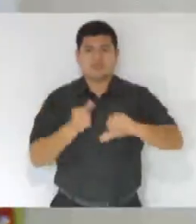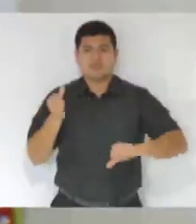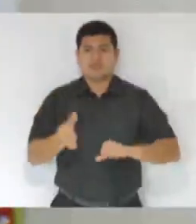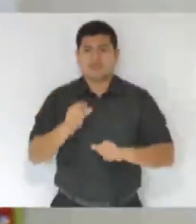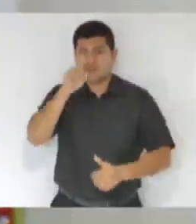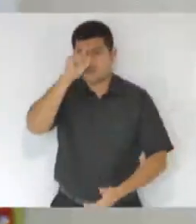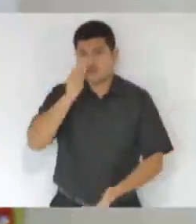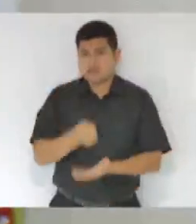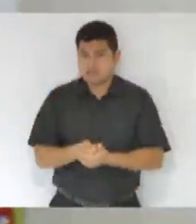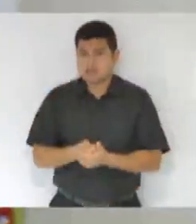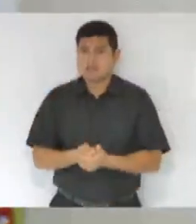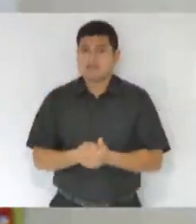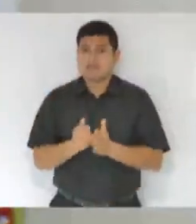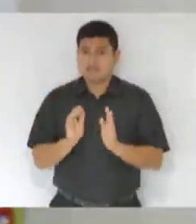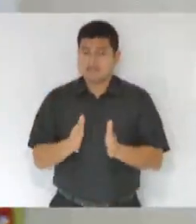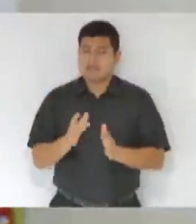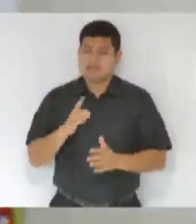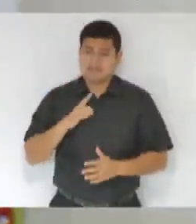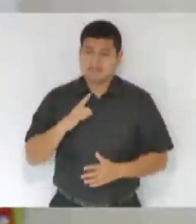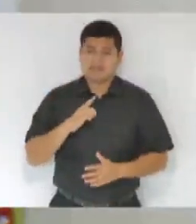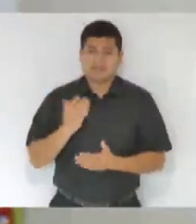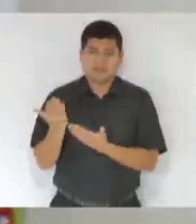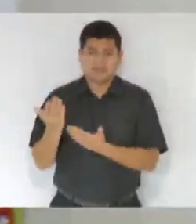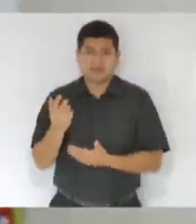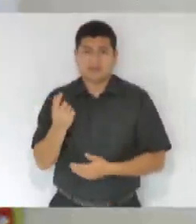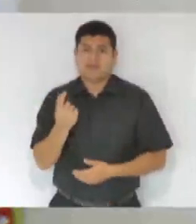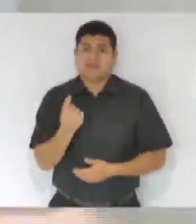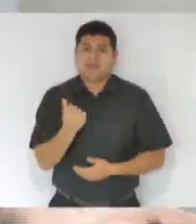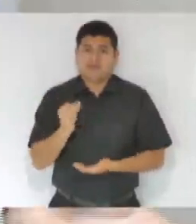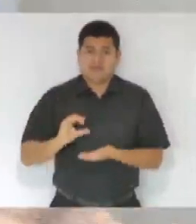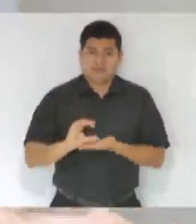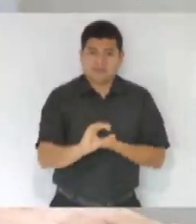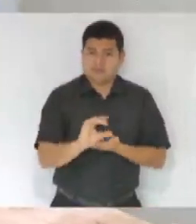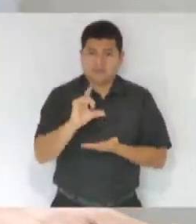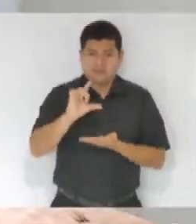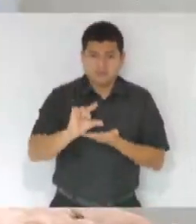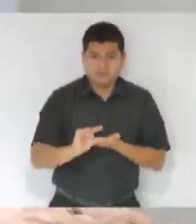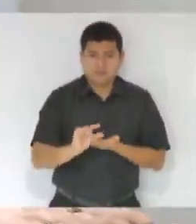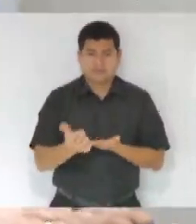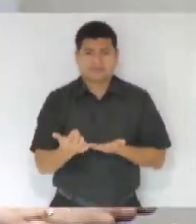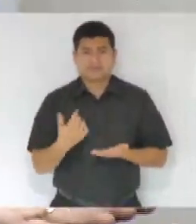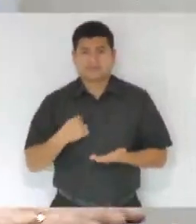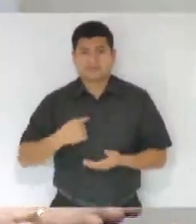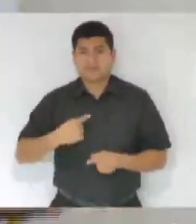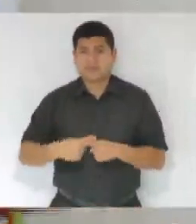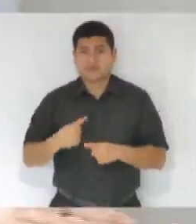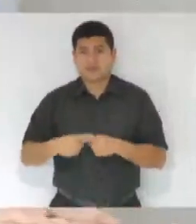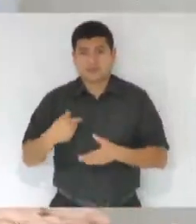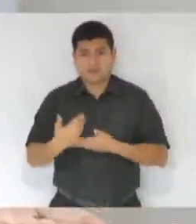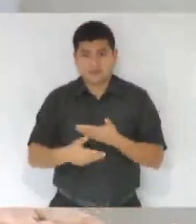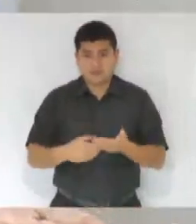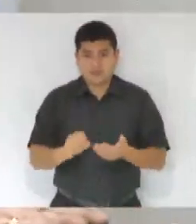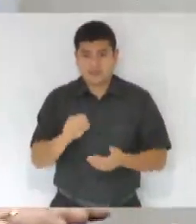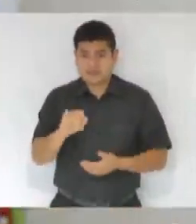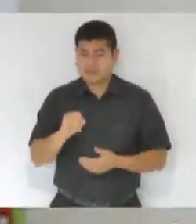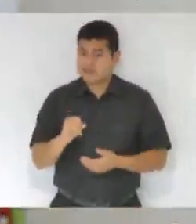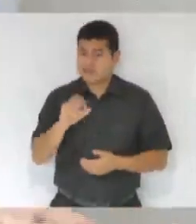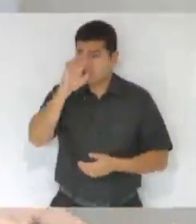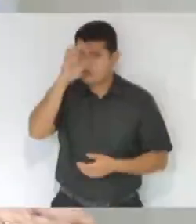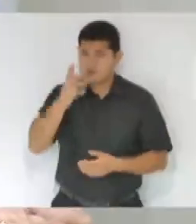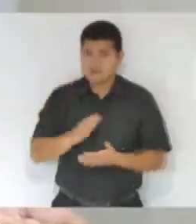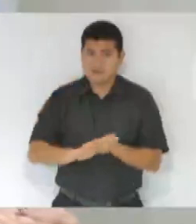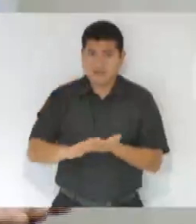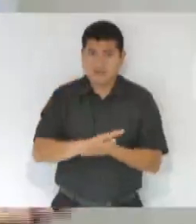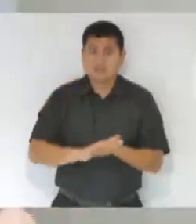recursos para o Estado de Santa Catarina na área da saúde. Porque, caso contrário, nós vamos sair prejudicados mais uma vez, pela